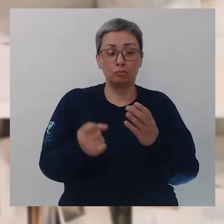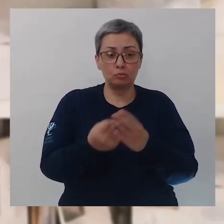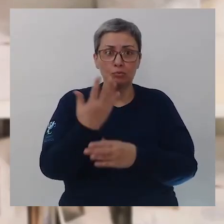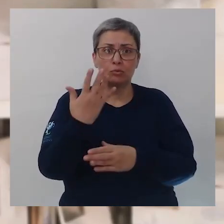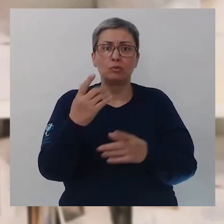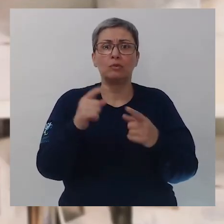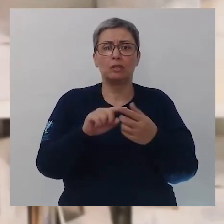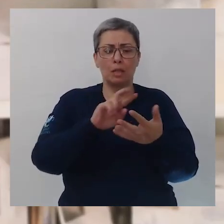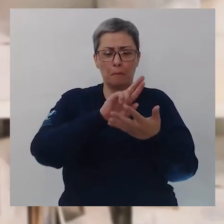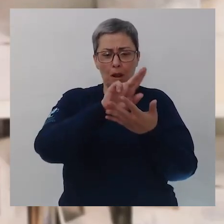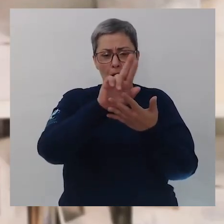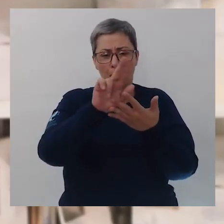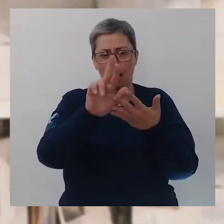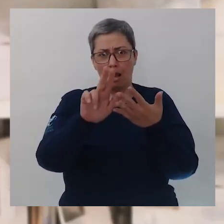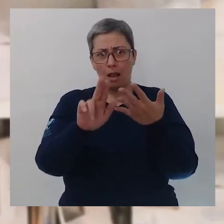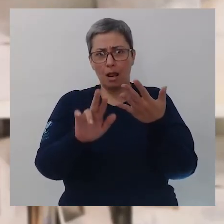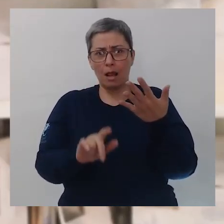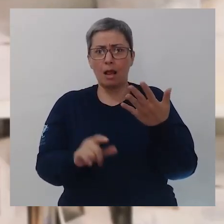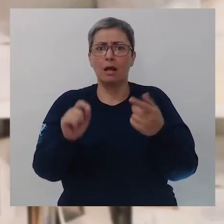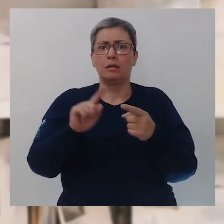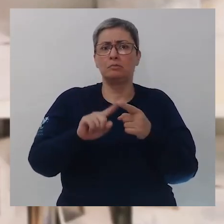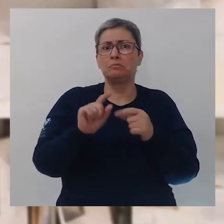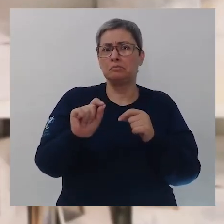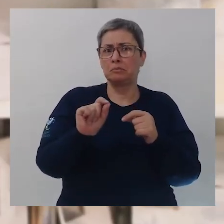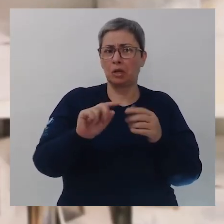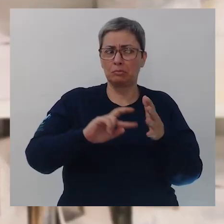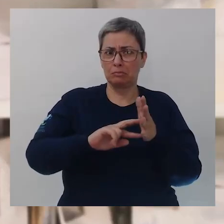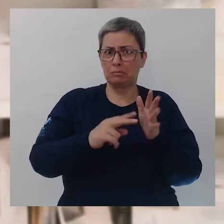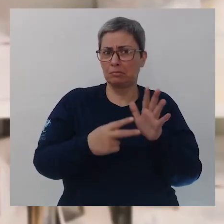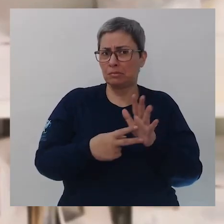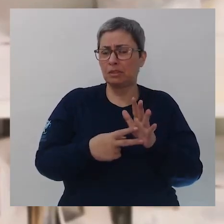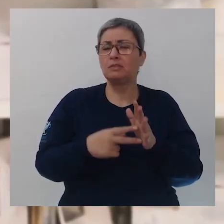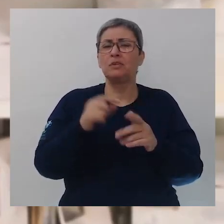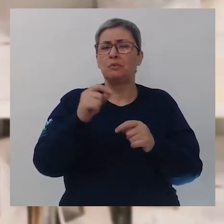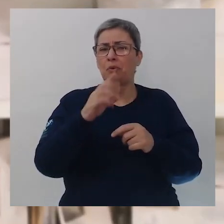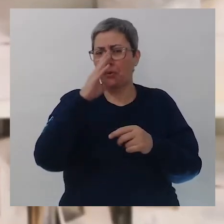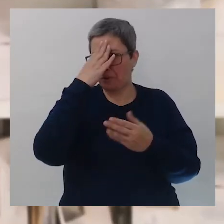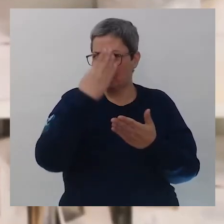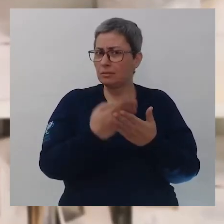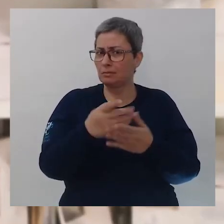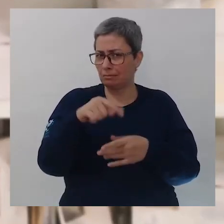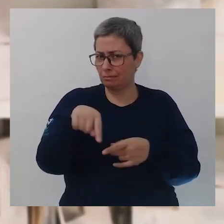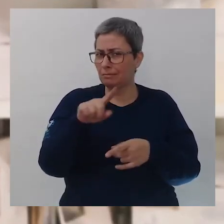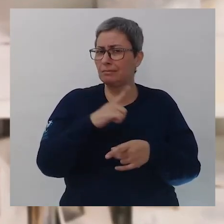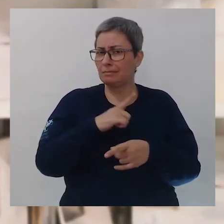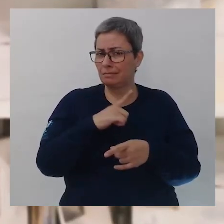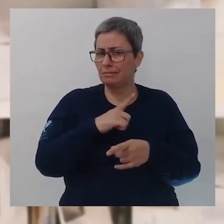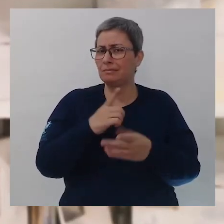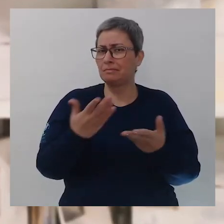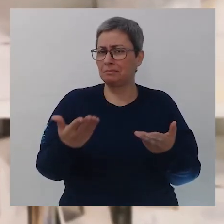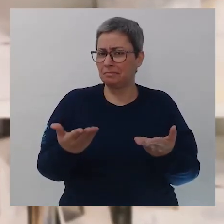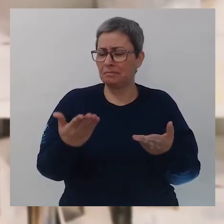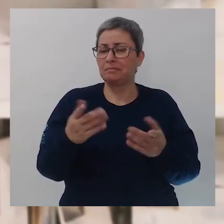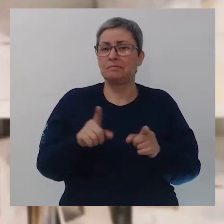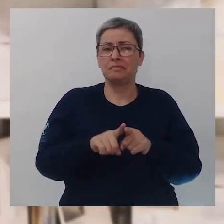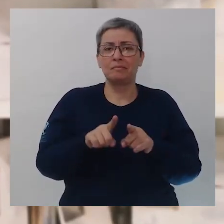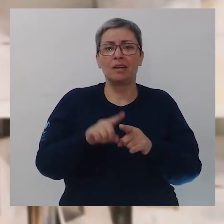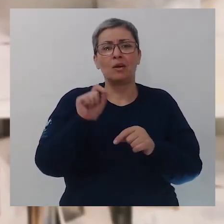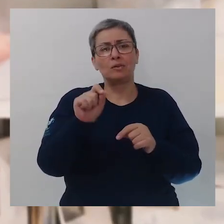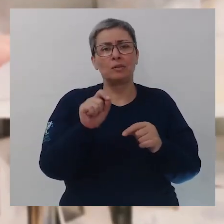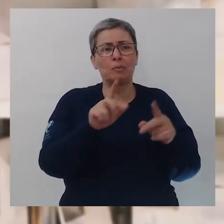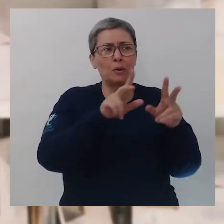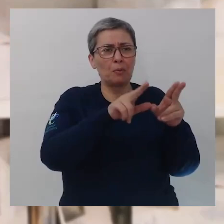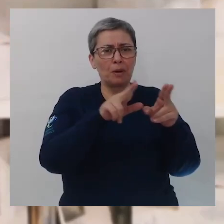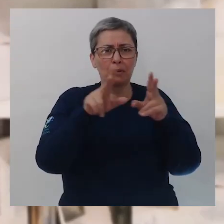Apareceram diversas interpretações sobre essa palavra. Eu acredito que no seu também, né? Umas iguais